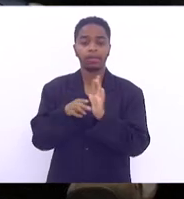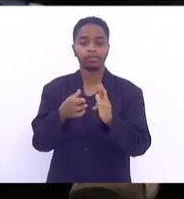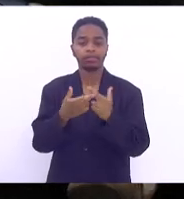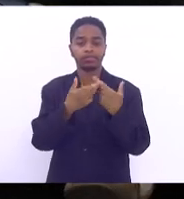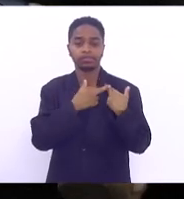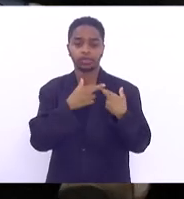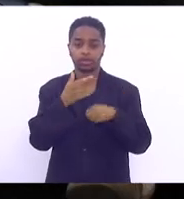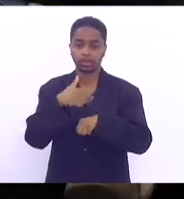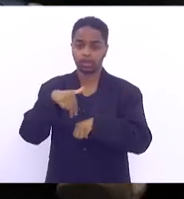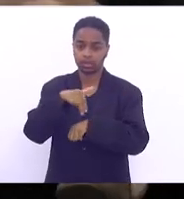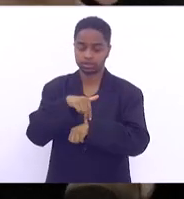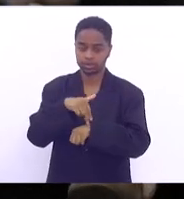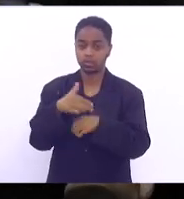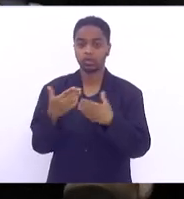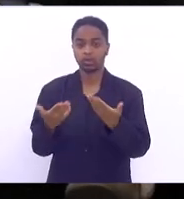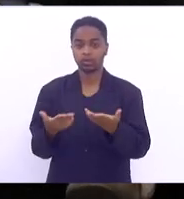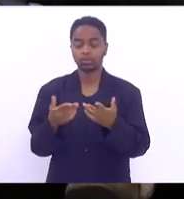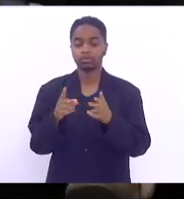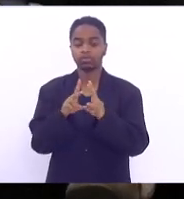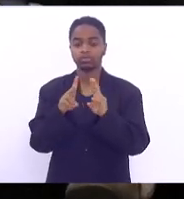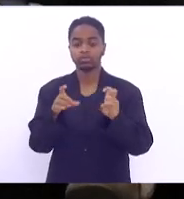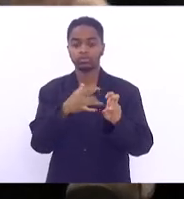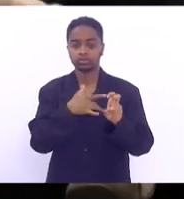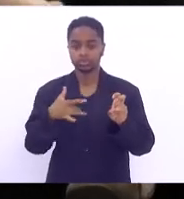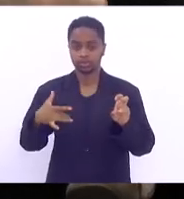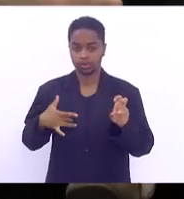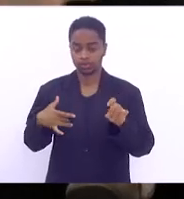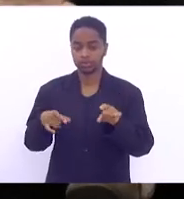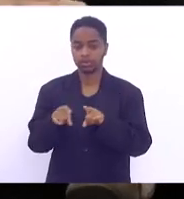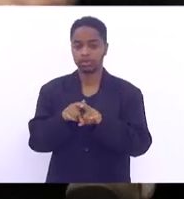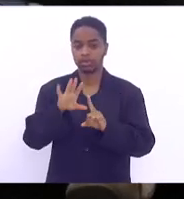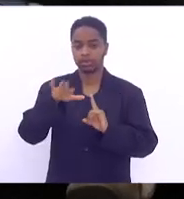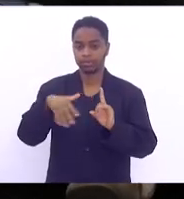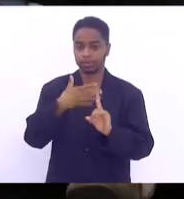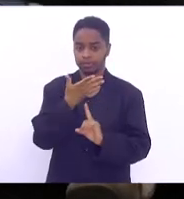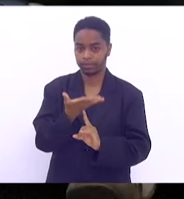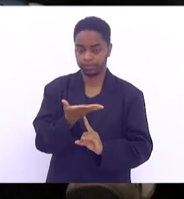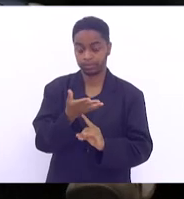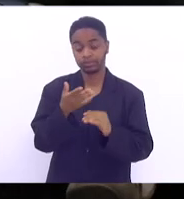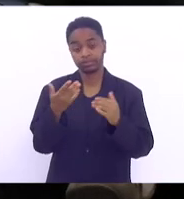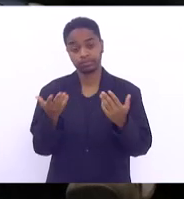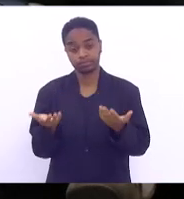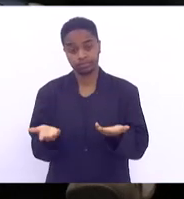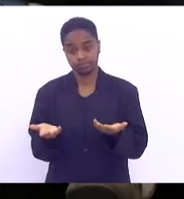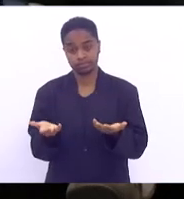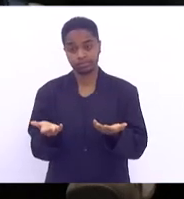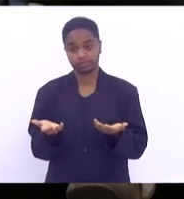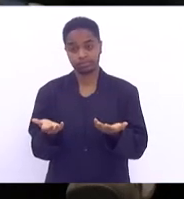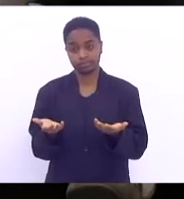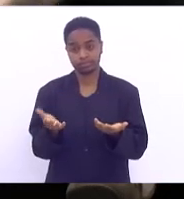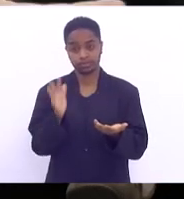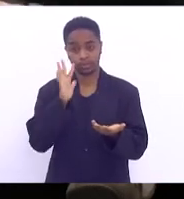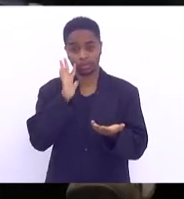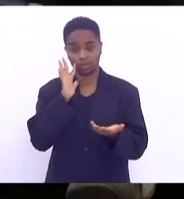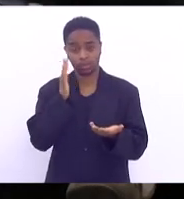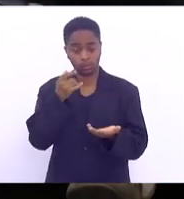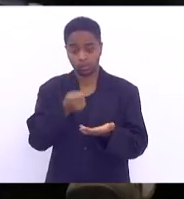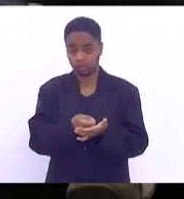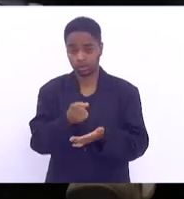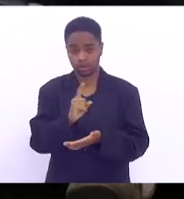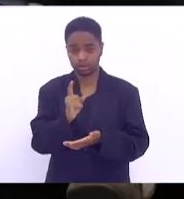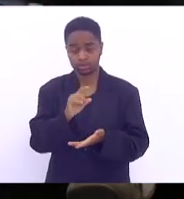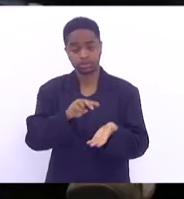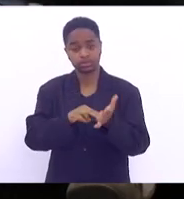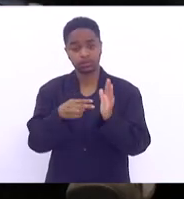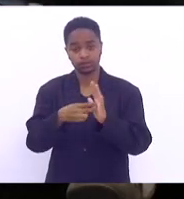Imposto seletivo sobre saúde e meio ambiente. Ora, não decidir é